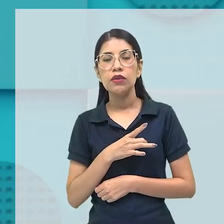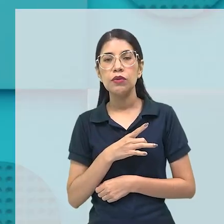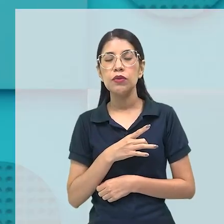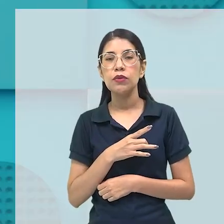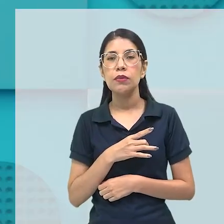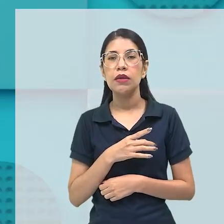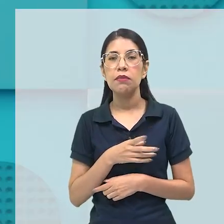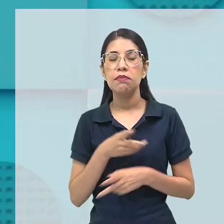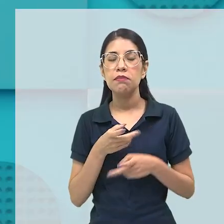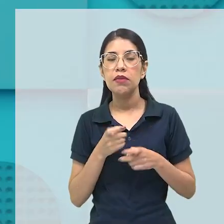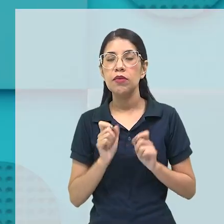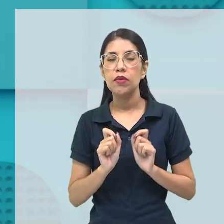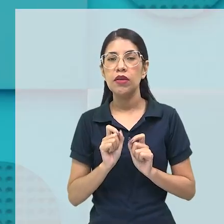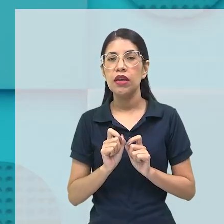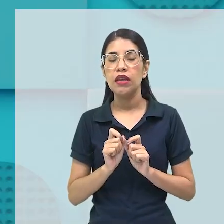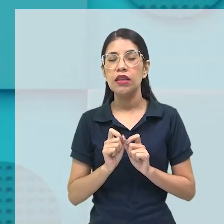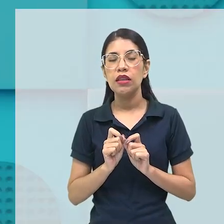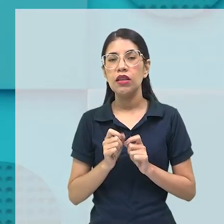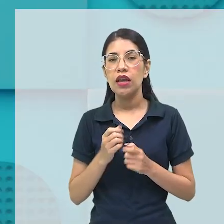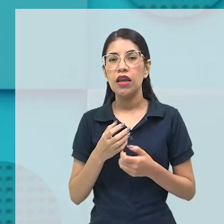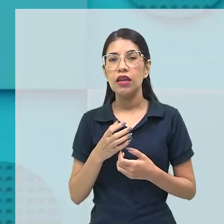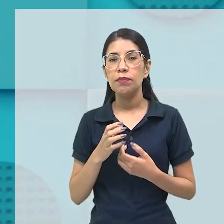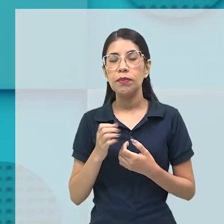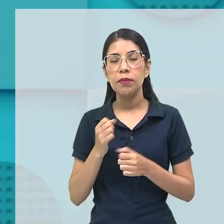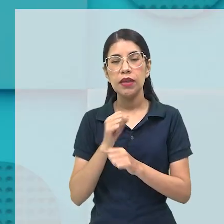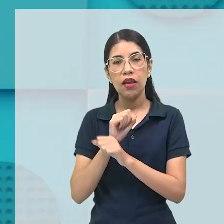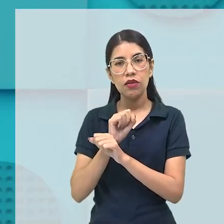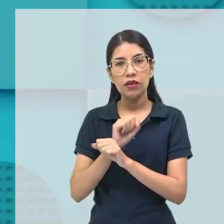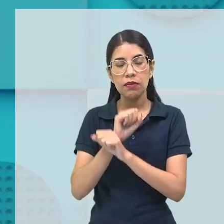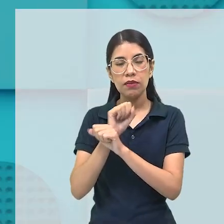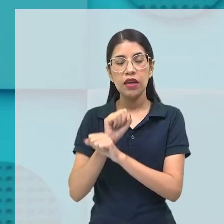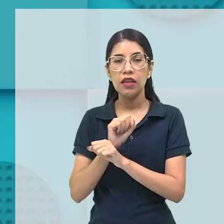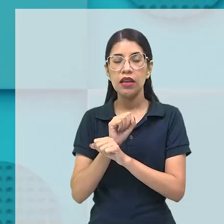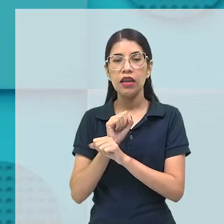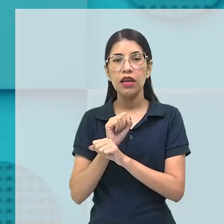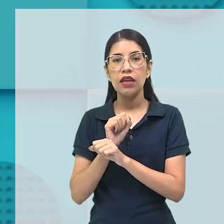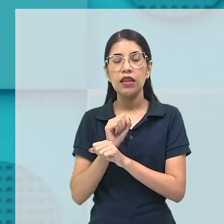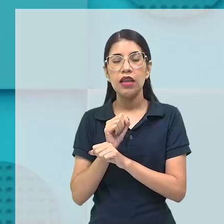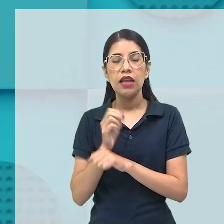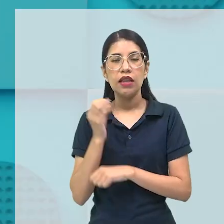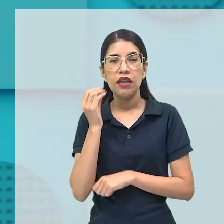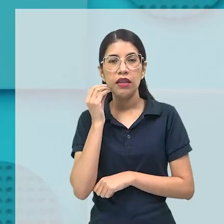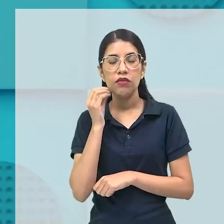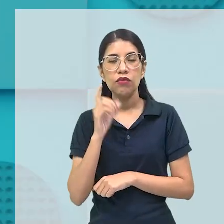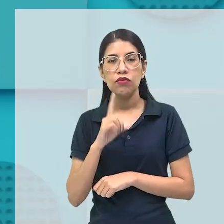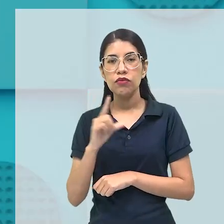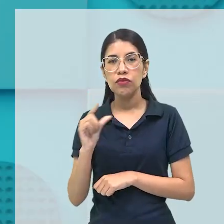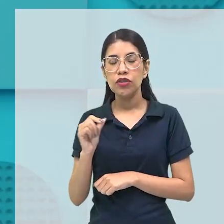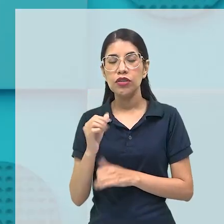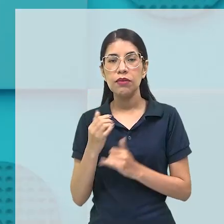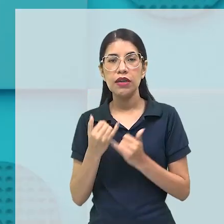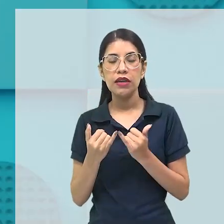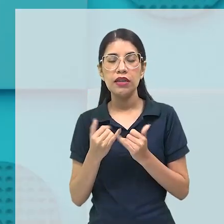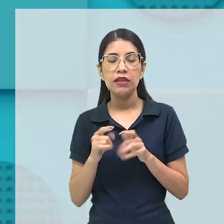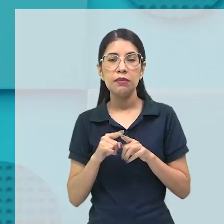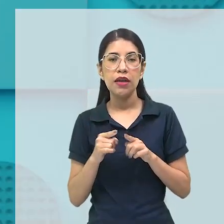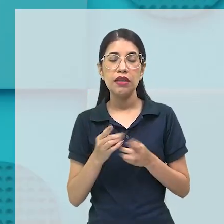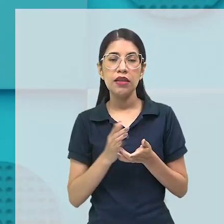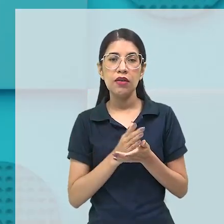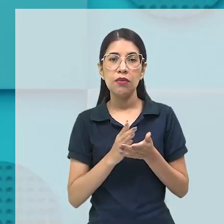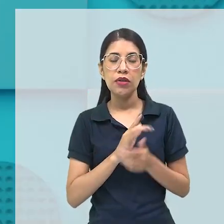Quando vem um golpe vindo na sua direção, querem se proteger, como se estivessem fugindo. Já outros,